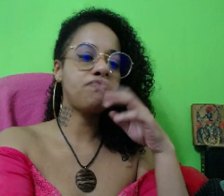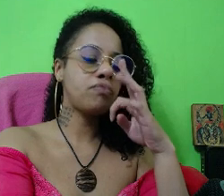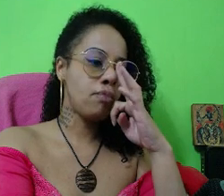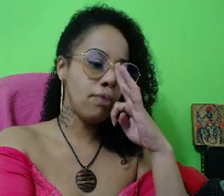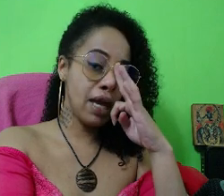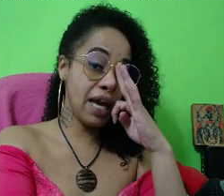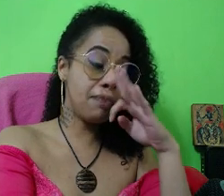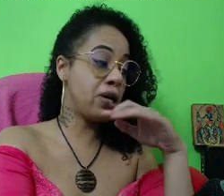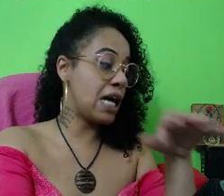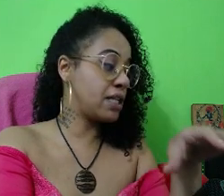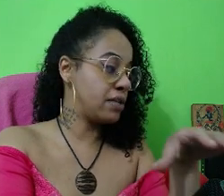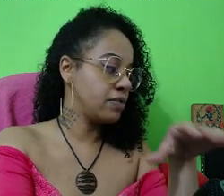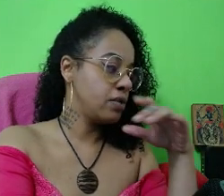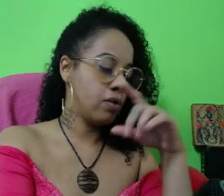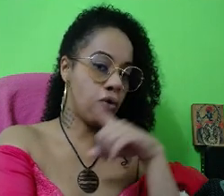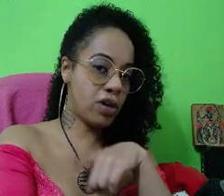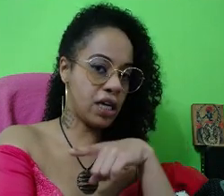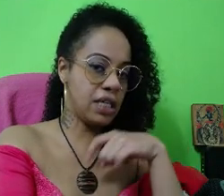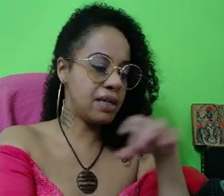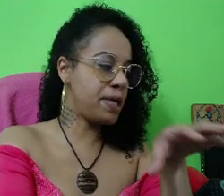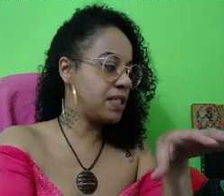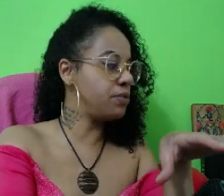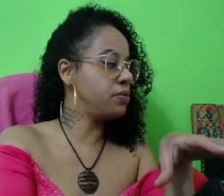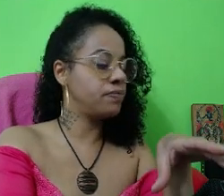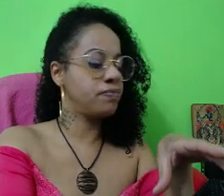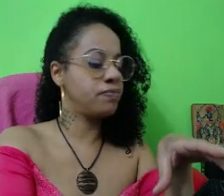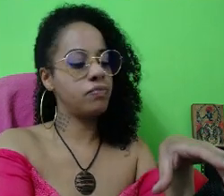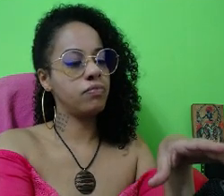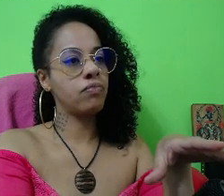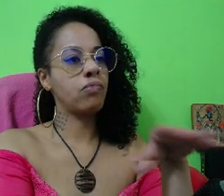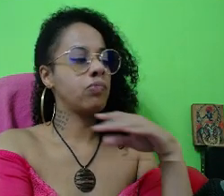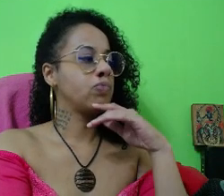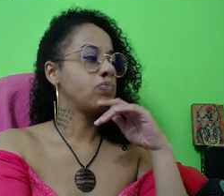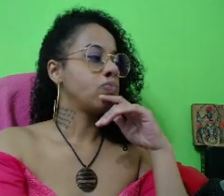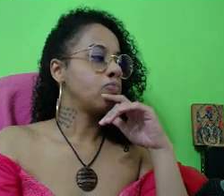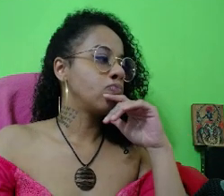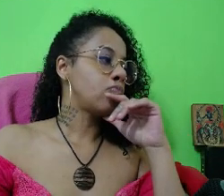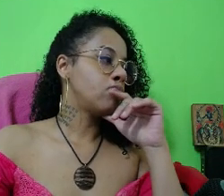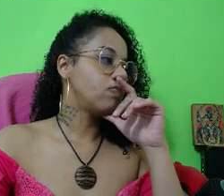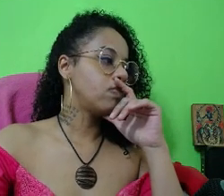bem elaborada o craniza Brasil